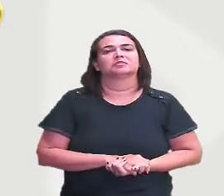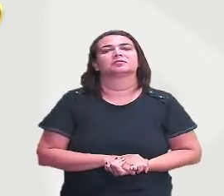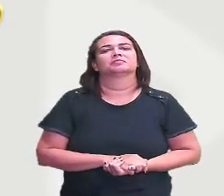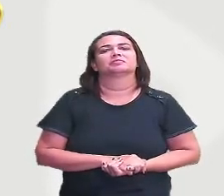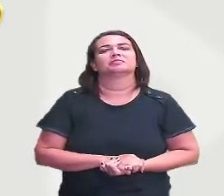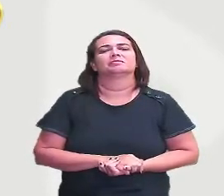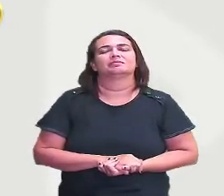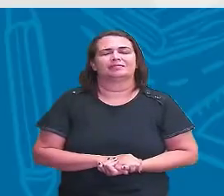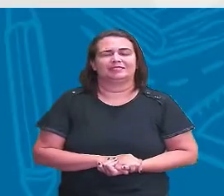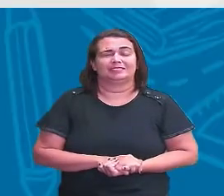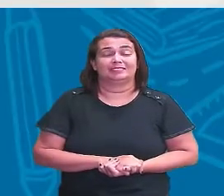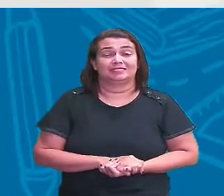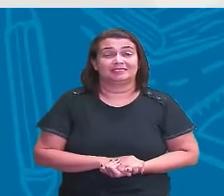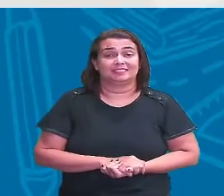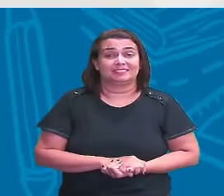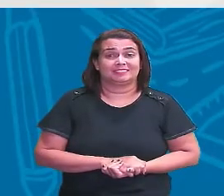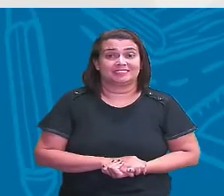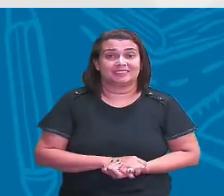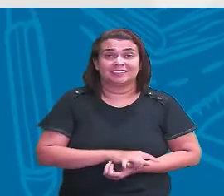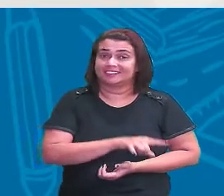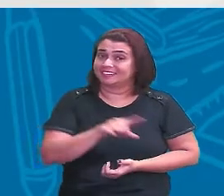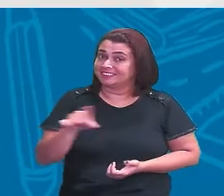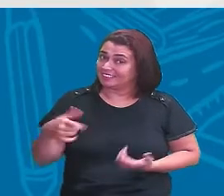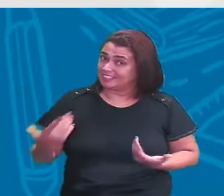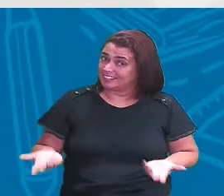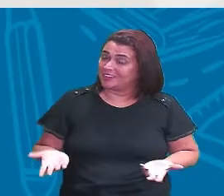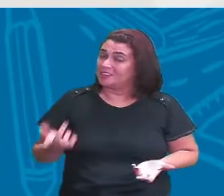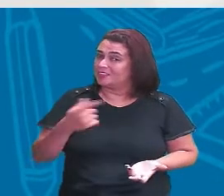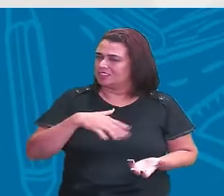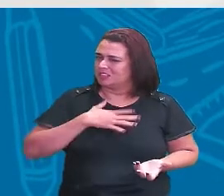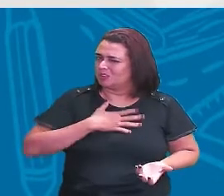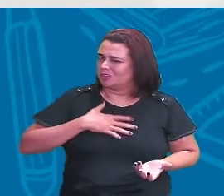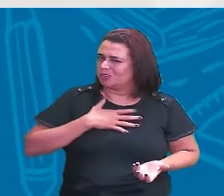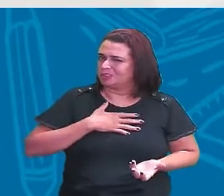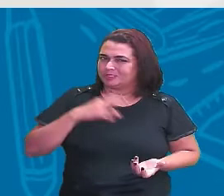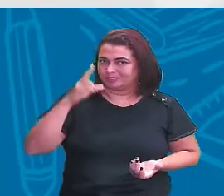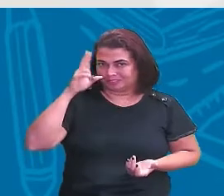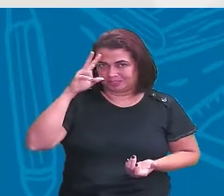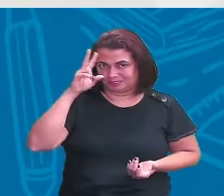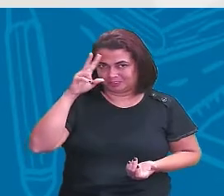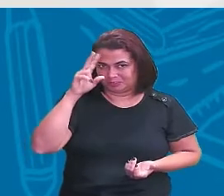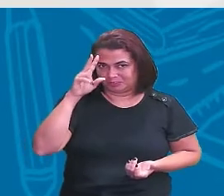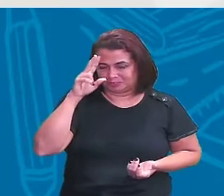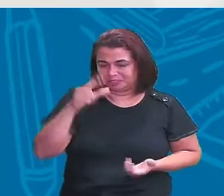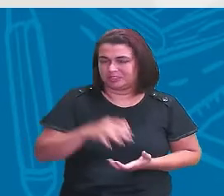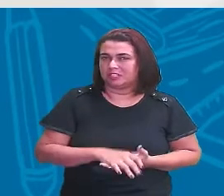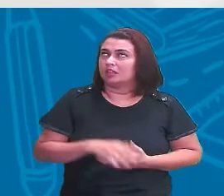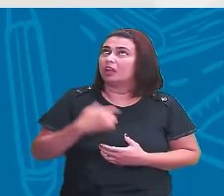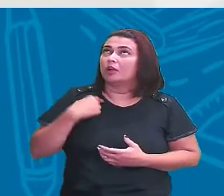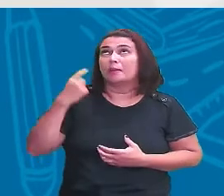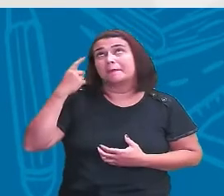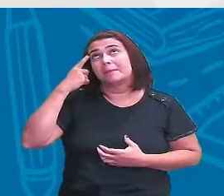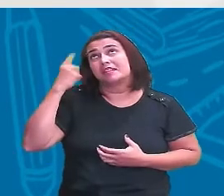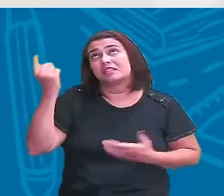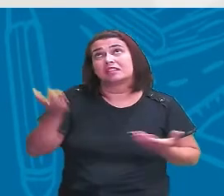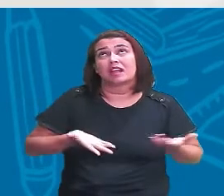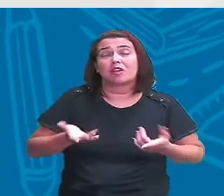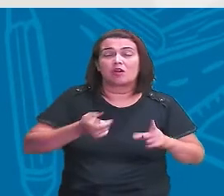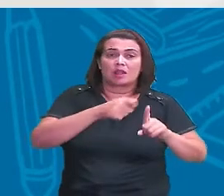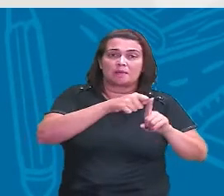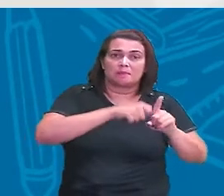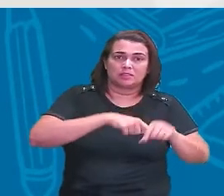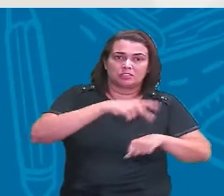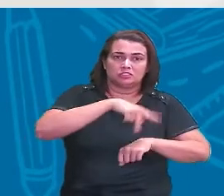E aí, a história de hoje, gente, gostaram? Né? Eu trouxe pensando aí no mês que a gente está fazendo a comemoração